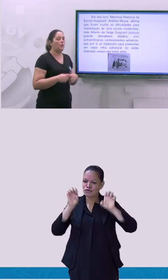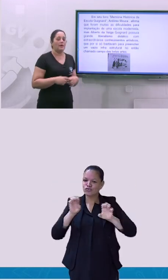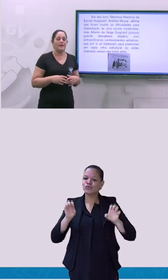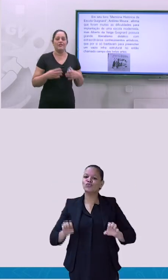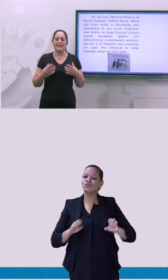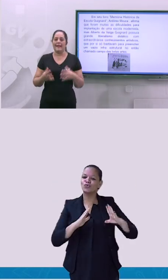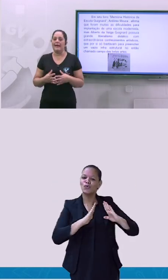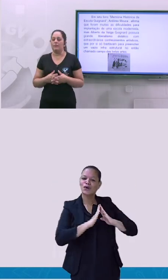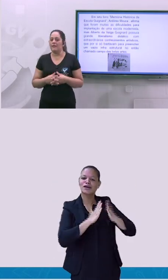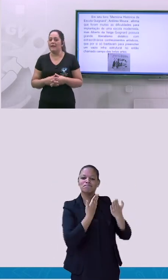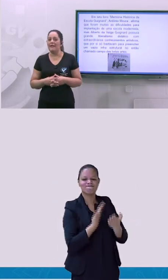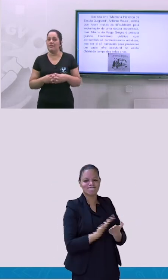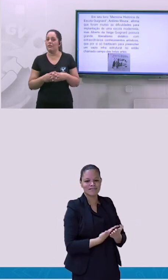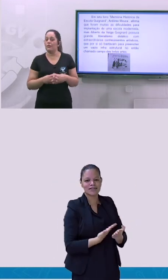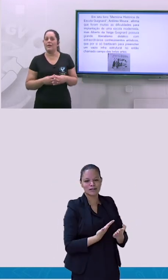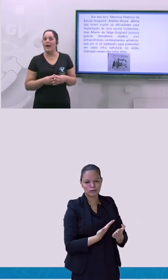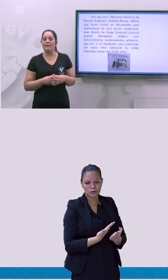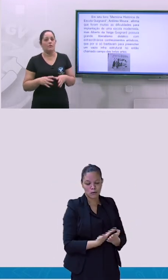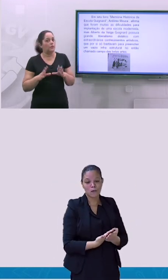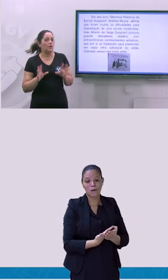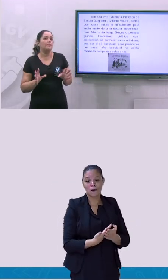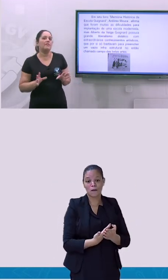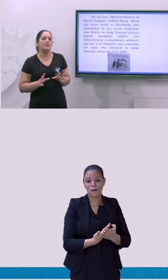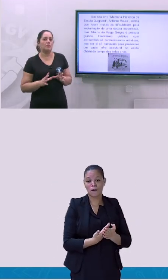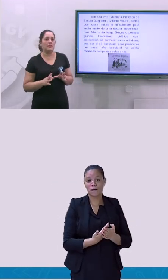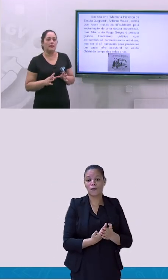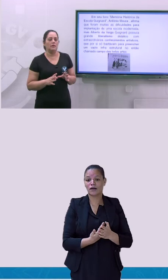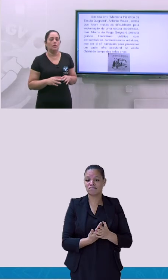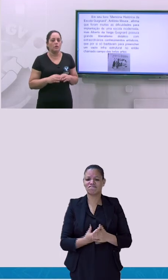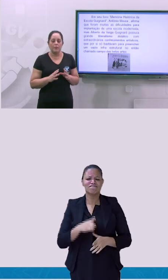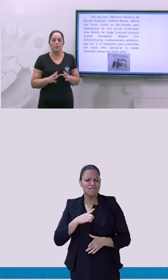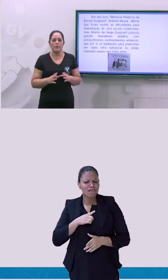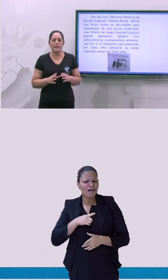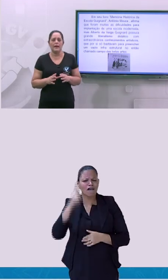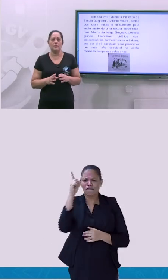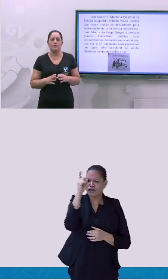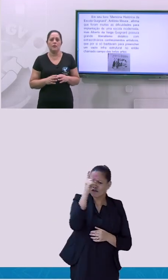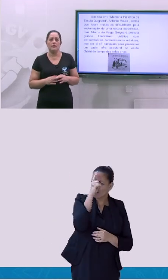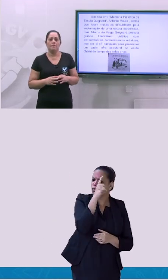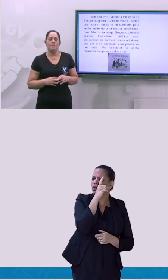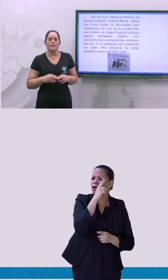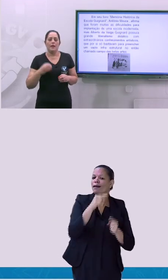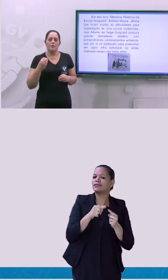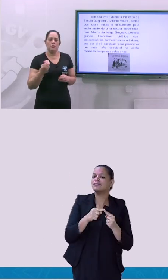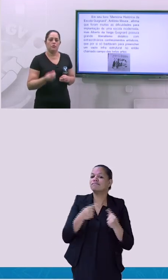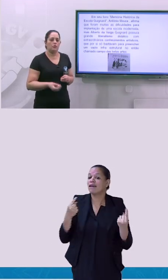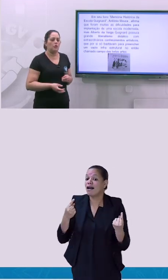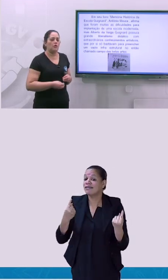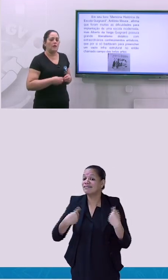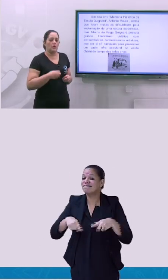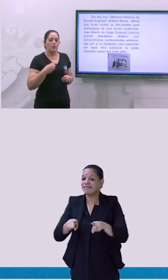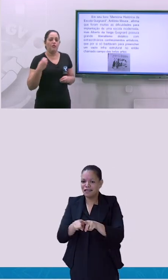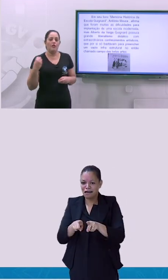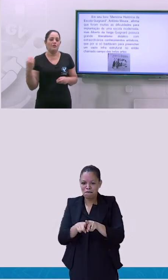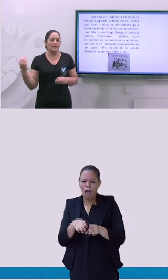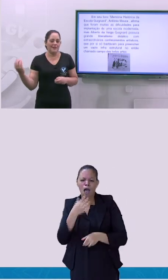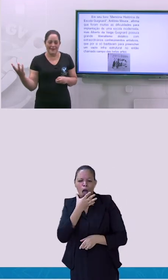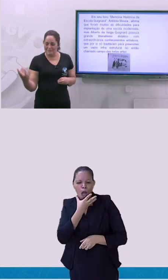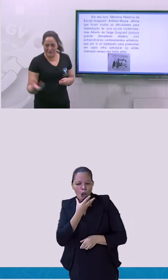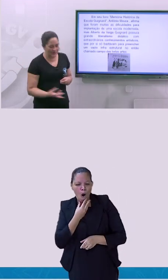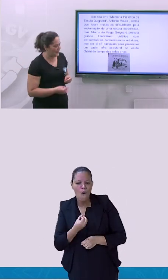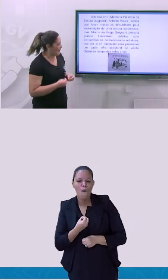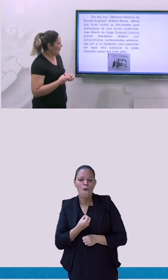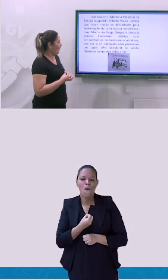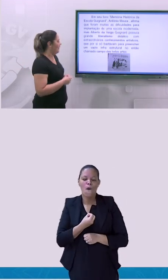Antônio Moura deixa claro que essas dificuldades não foram empecilhos para ele. Muito pelo contrário. Ele buscou, o fôlego dele